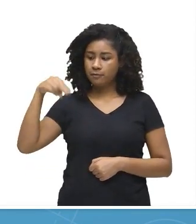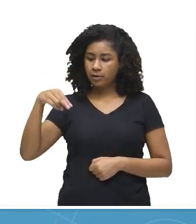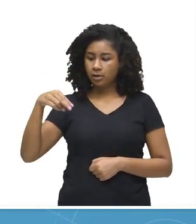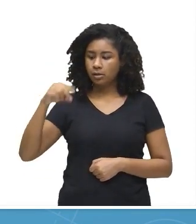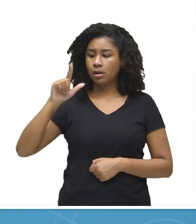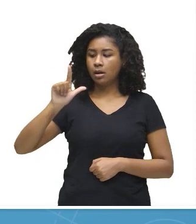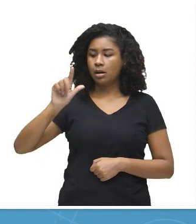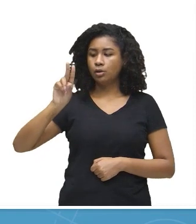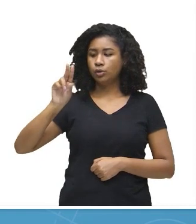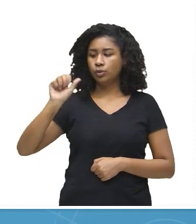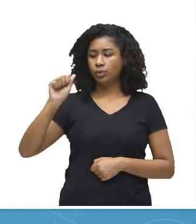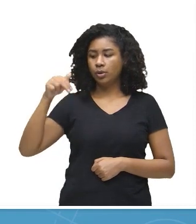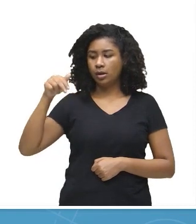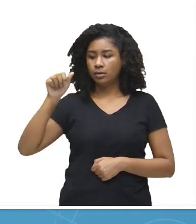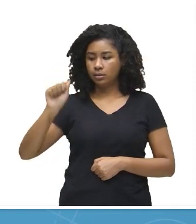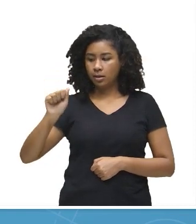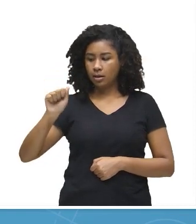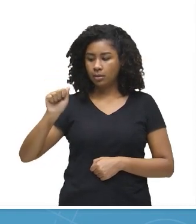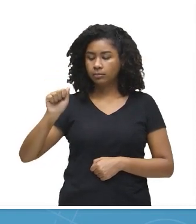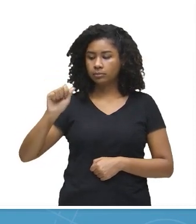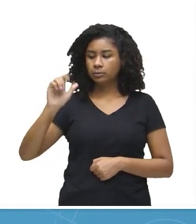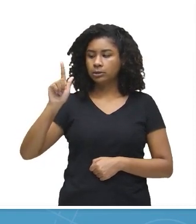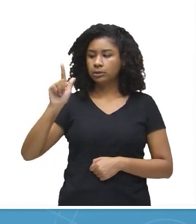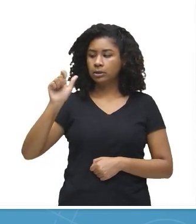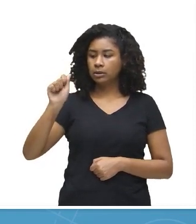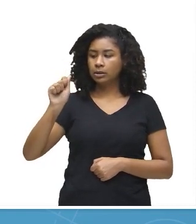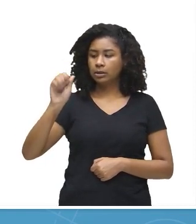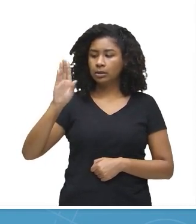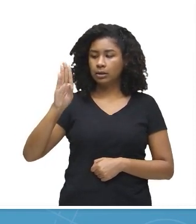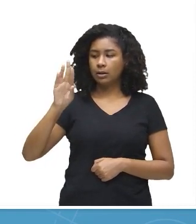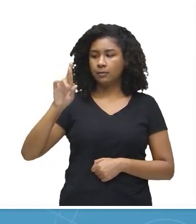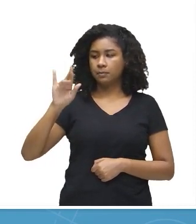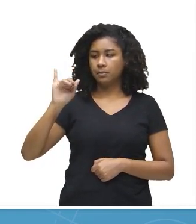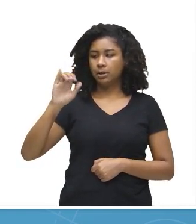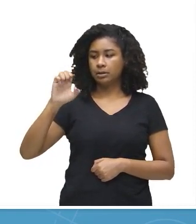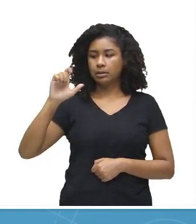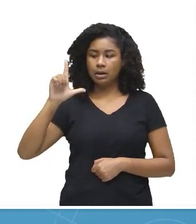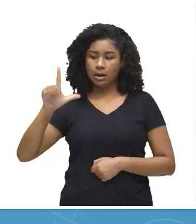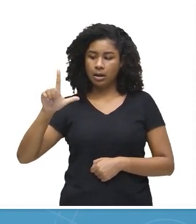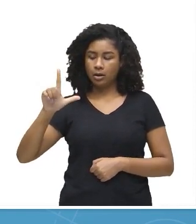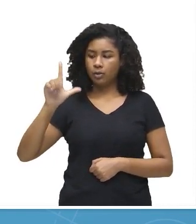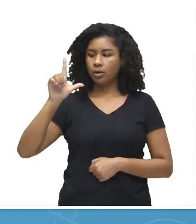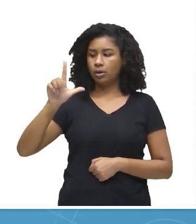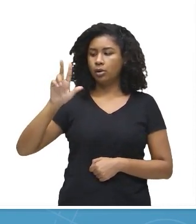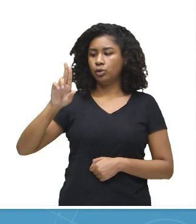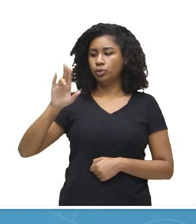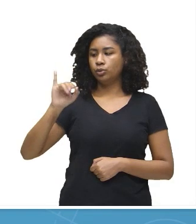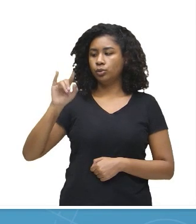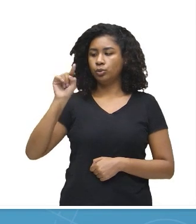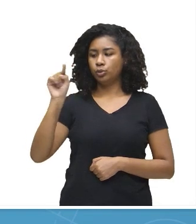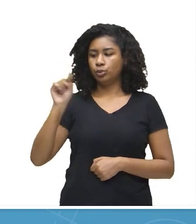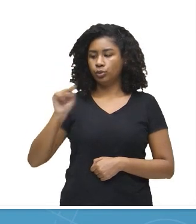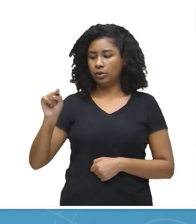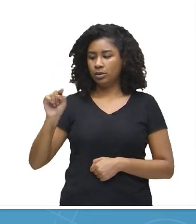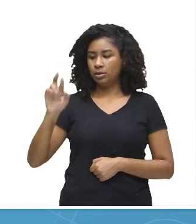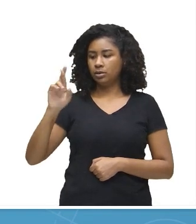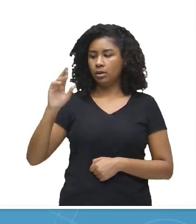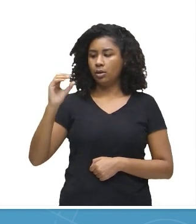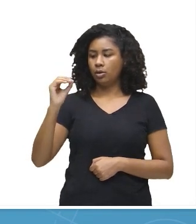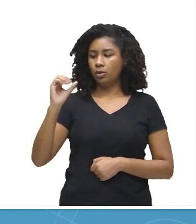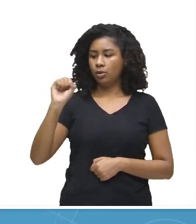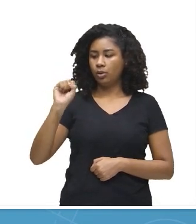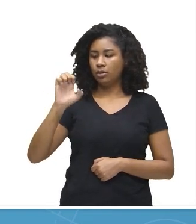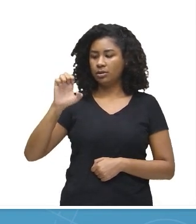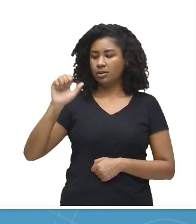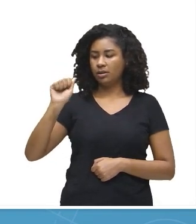Gabriel, o Luiz, o Maicon, a Stephanie, a Rosiane, o Emanuel,